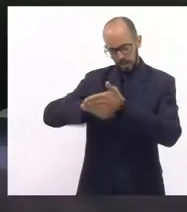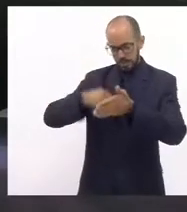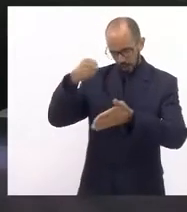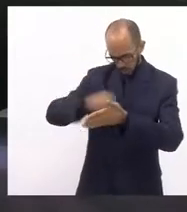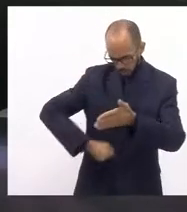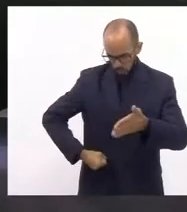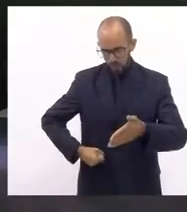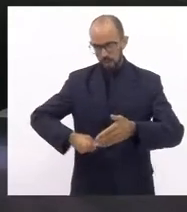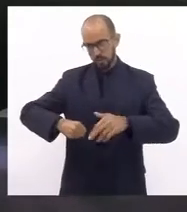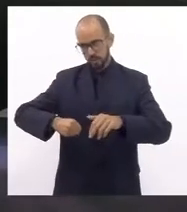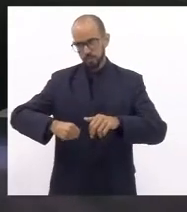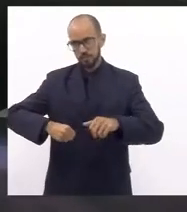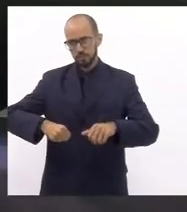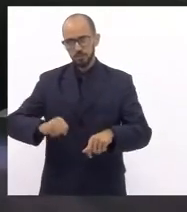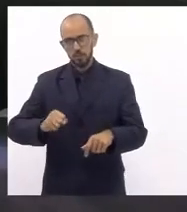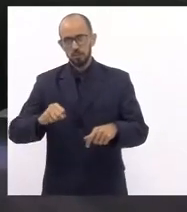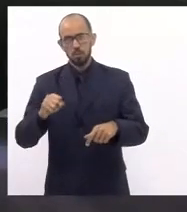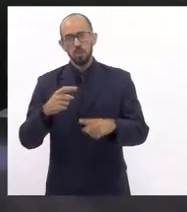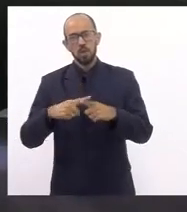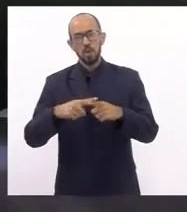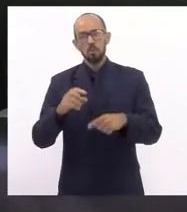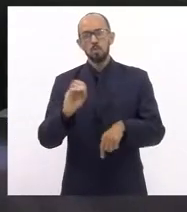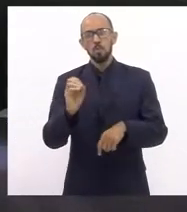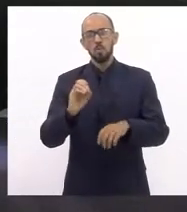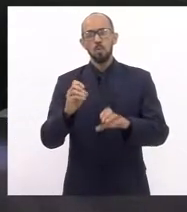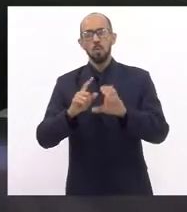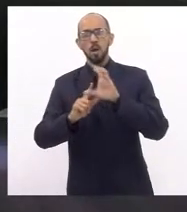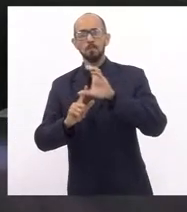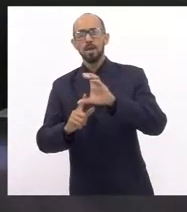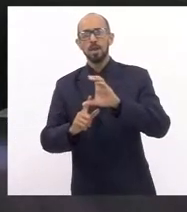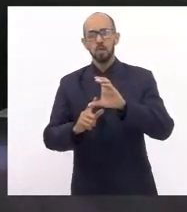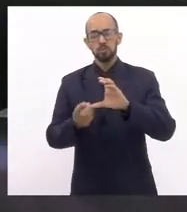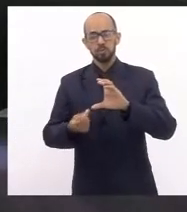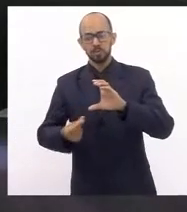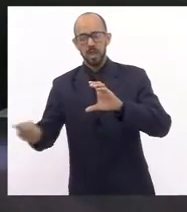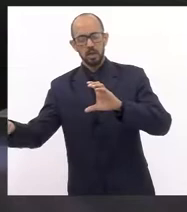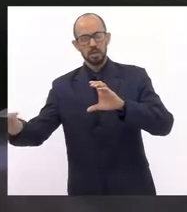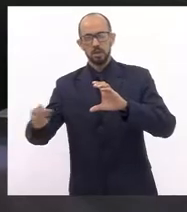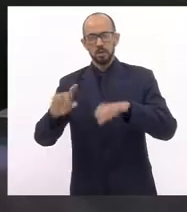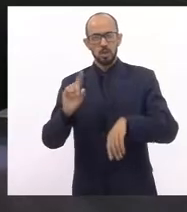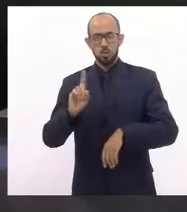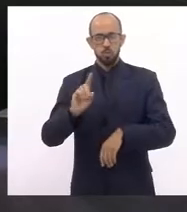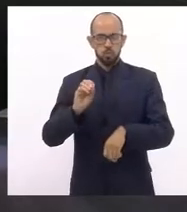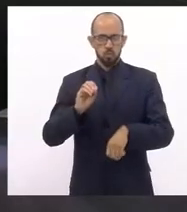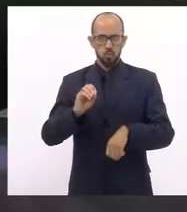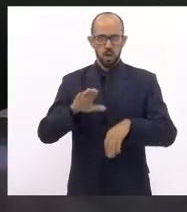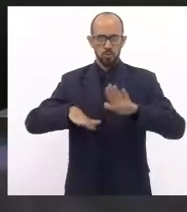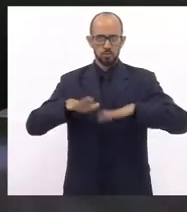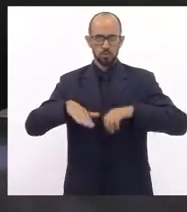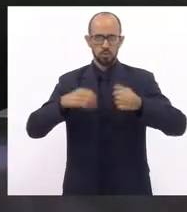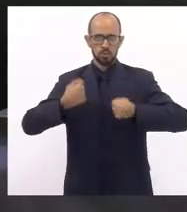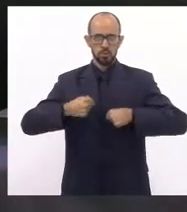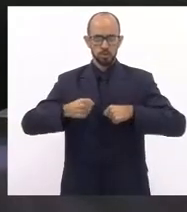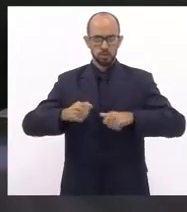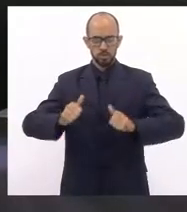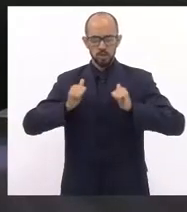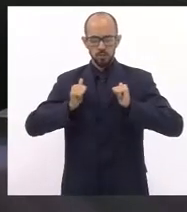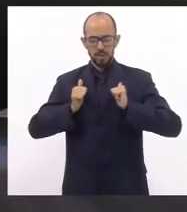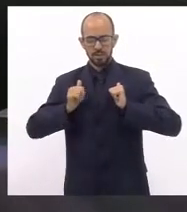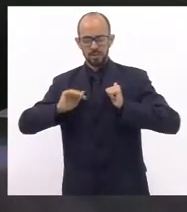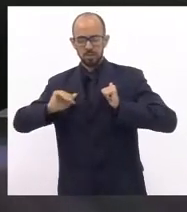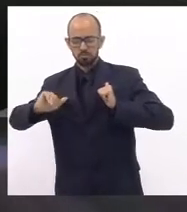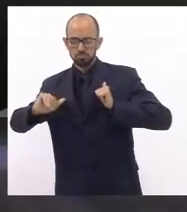luta, porque nenhum capelão ele sai. Na verdade, às vezes a gente precisa se afastar